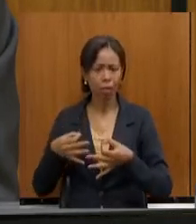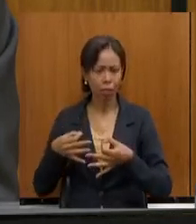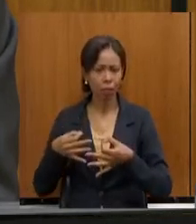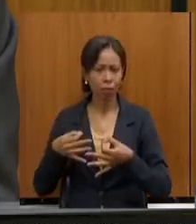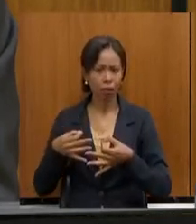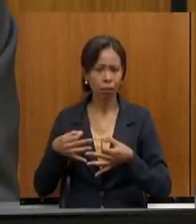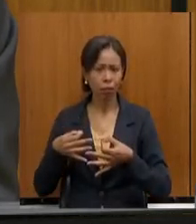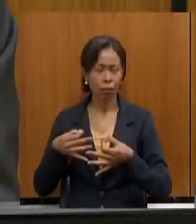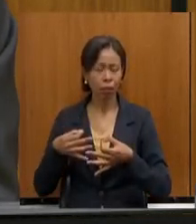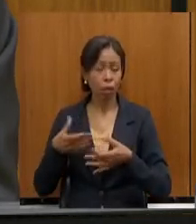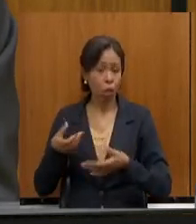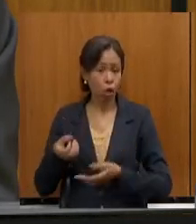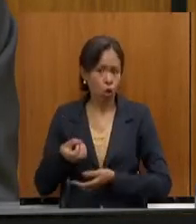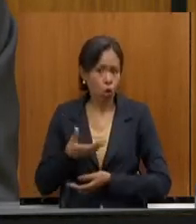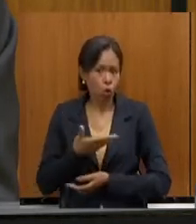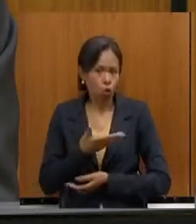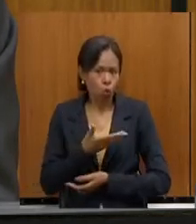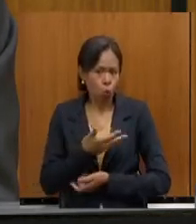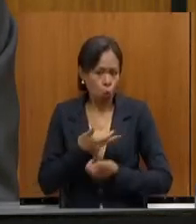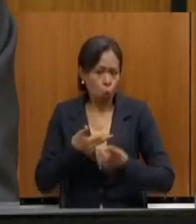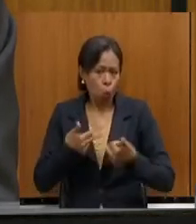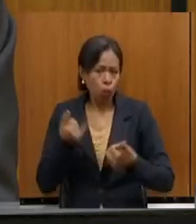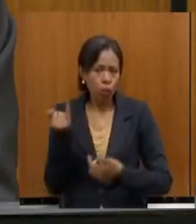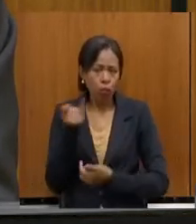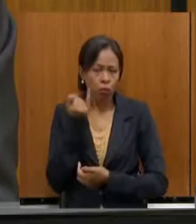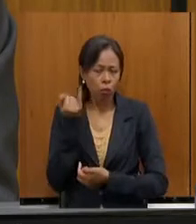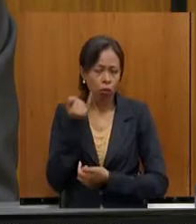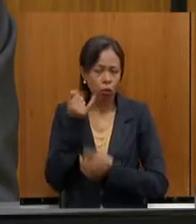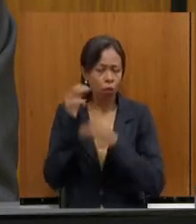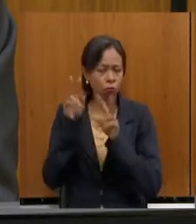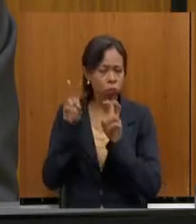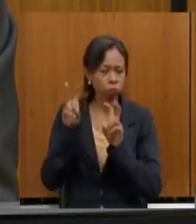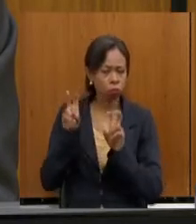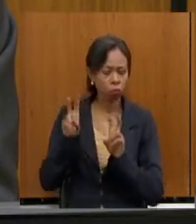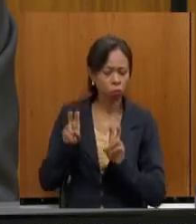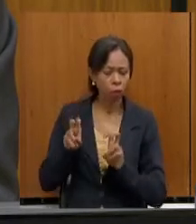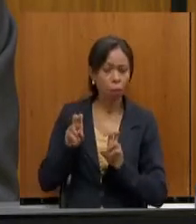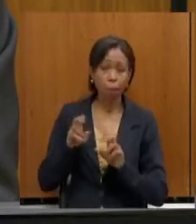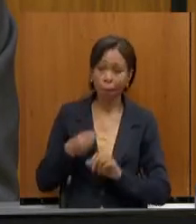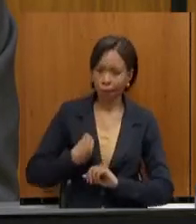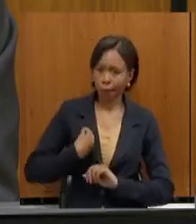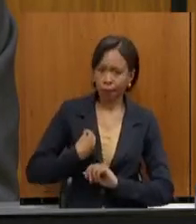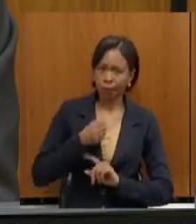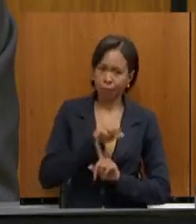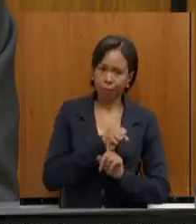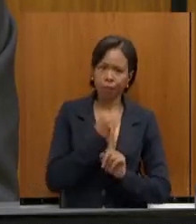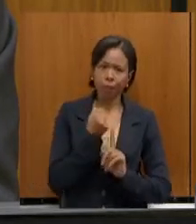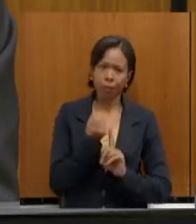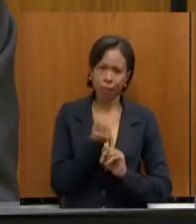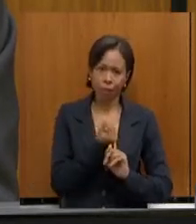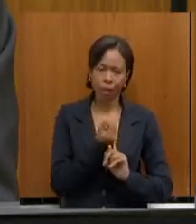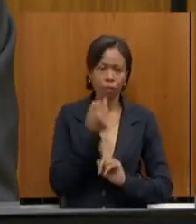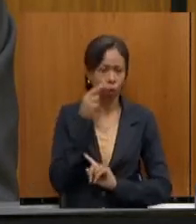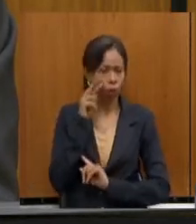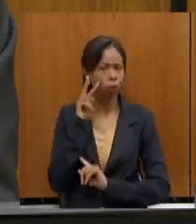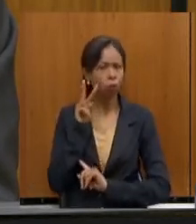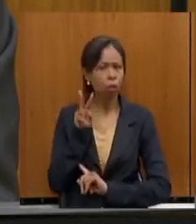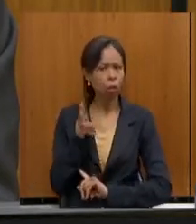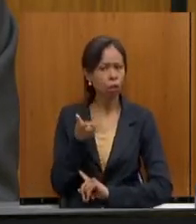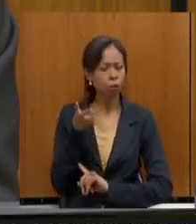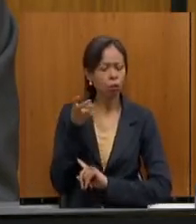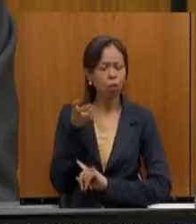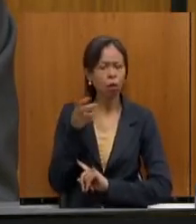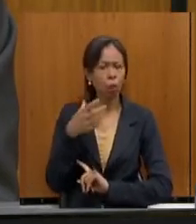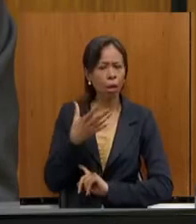secretaria trata de questões muito importantes para a vida do cidadão e eu vejo O saneamento básico